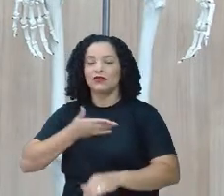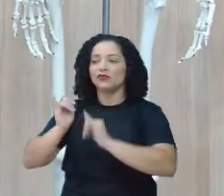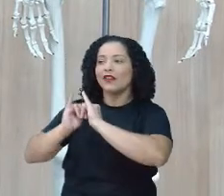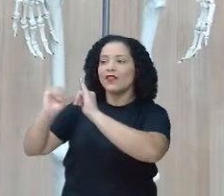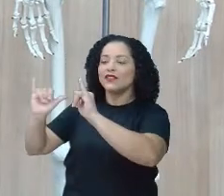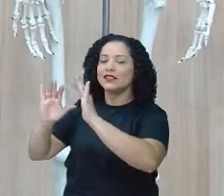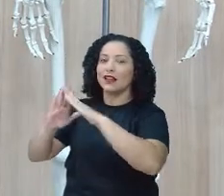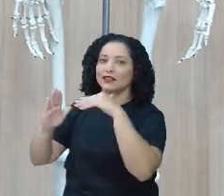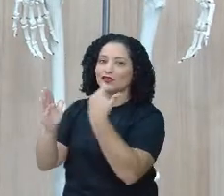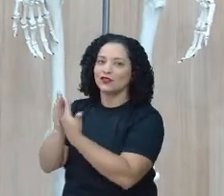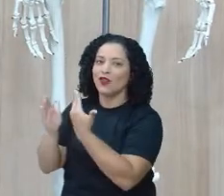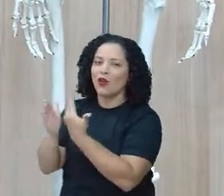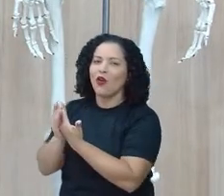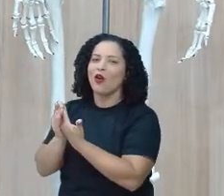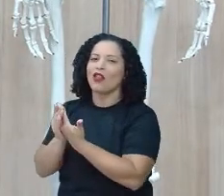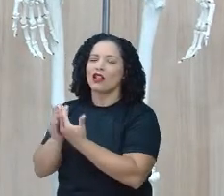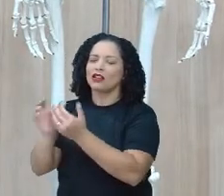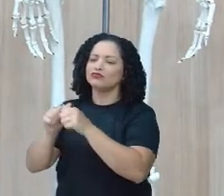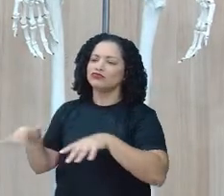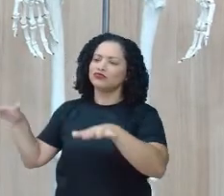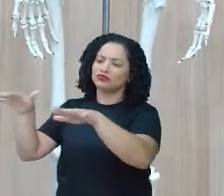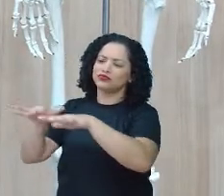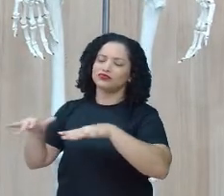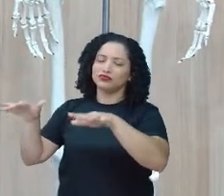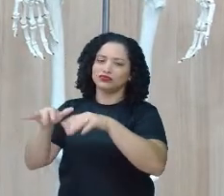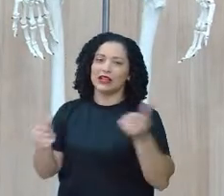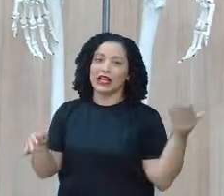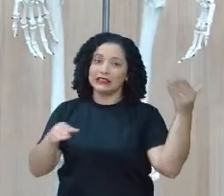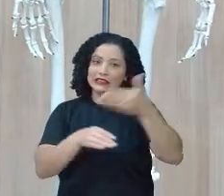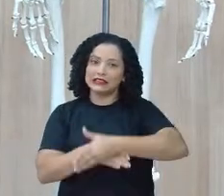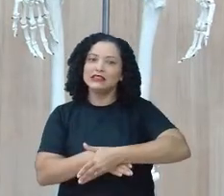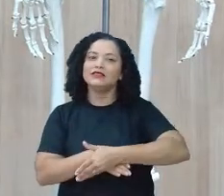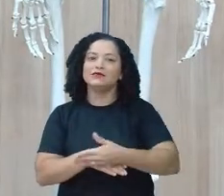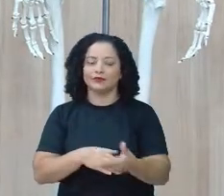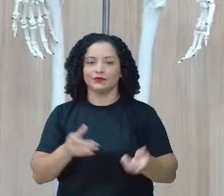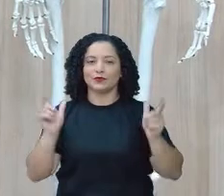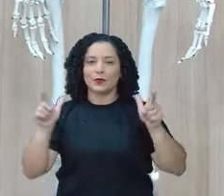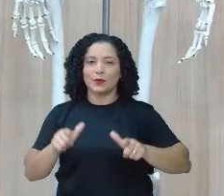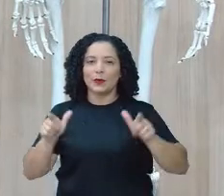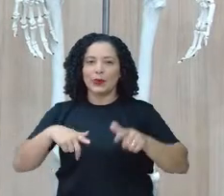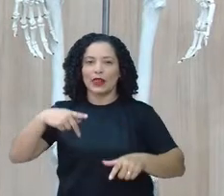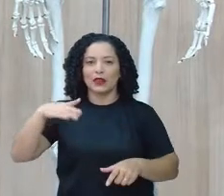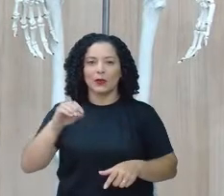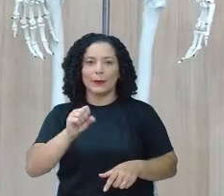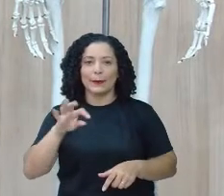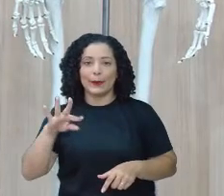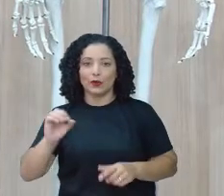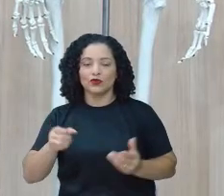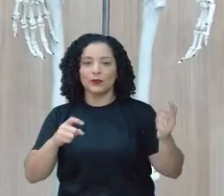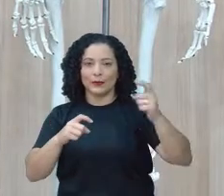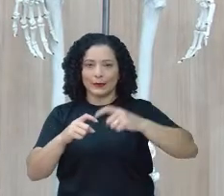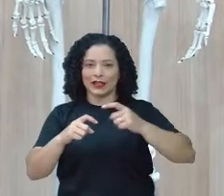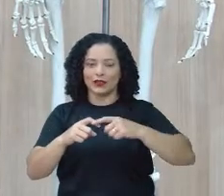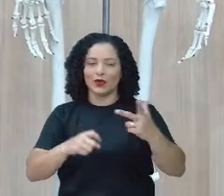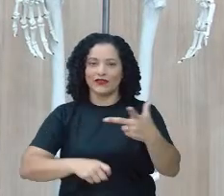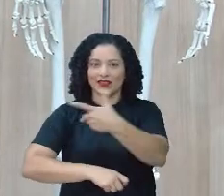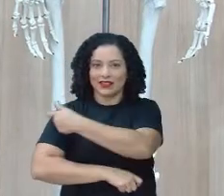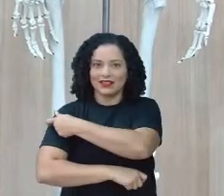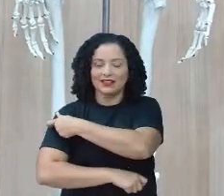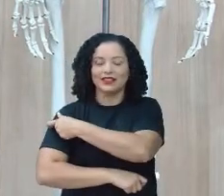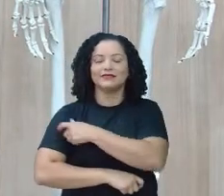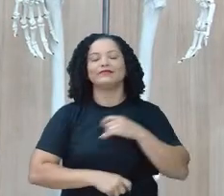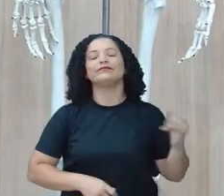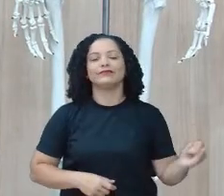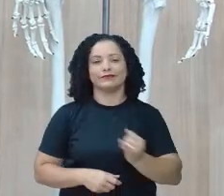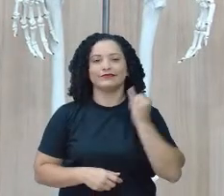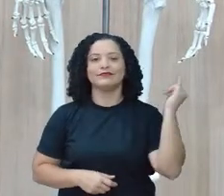isso, que o posto está esperando vocês. Procura o posto mais próximo da sua casa e vamos aí atualizar, porque a vacina, gente,